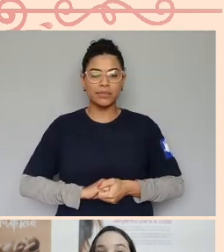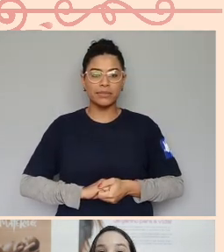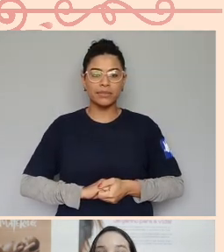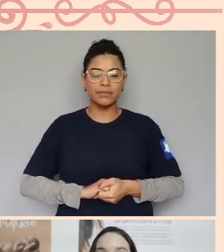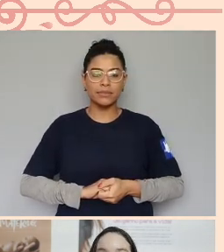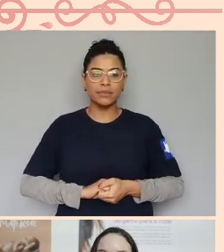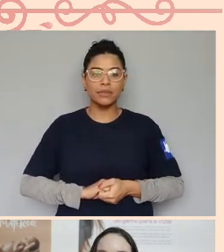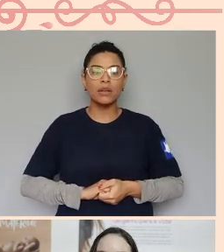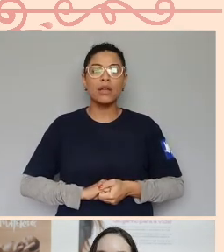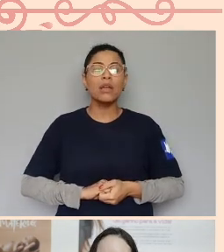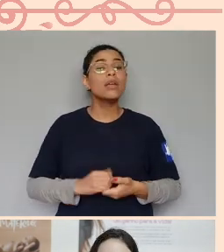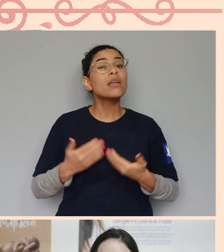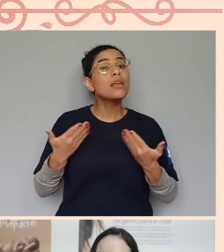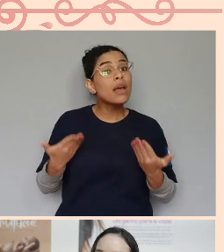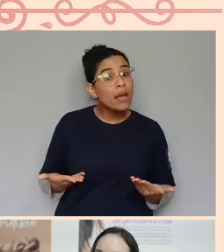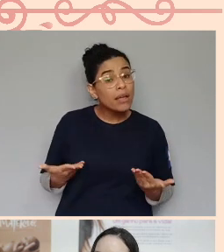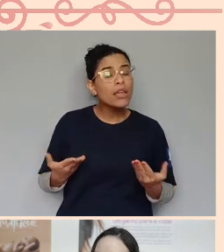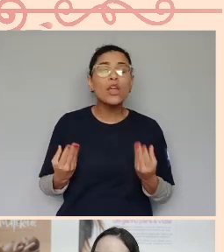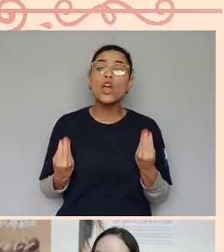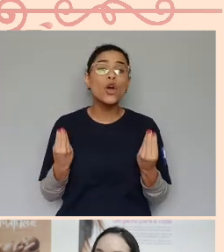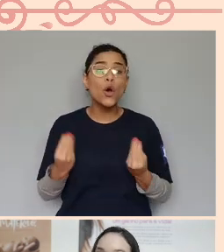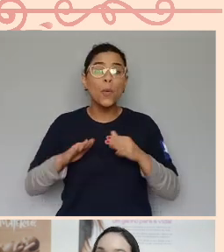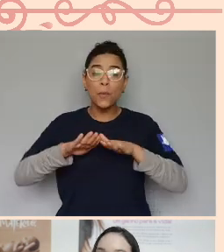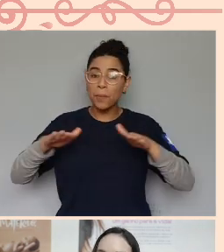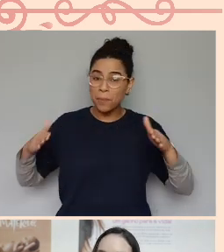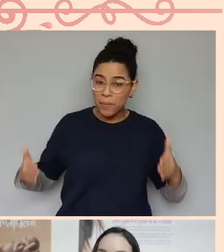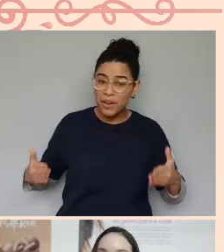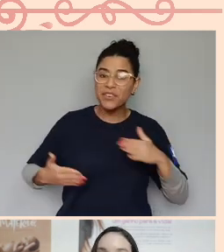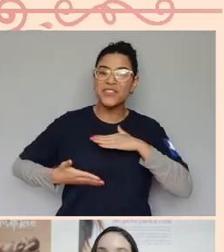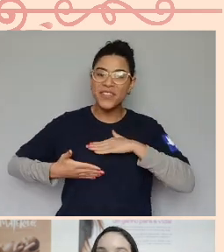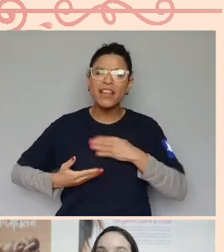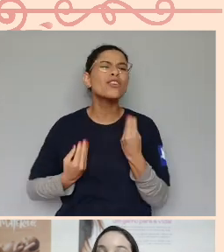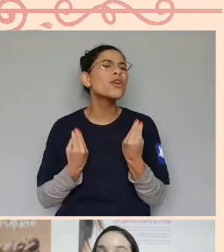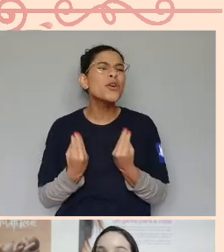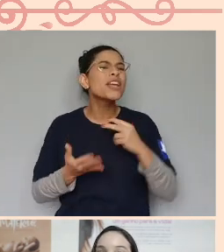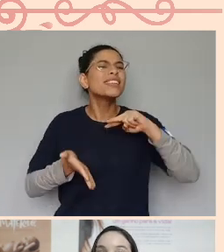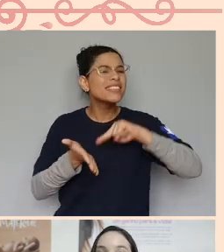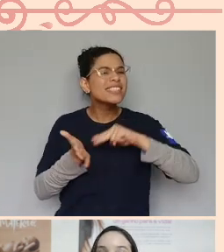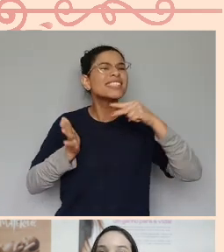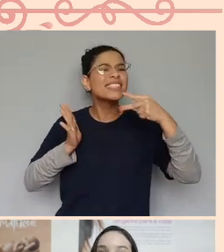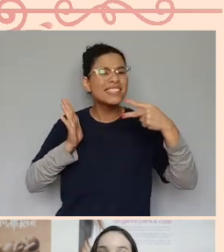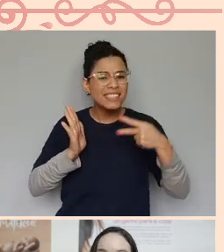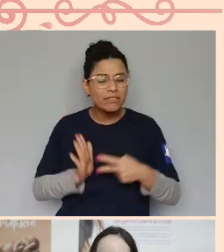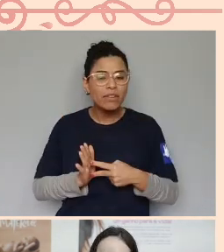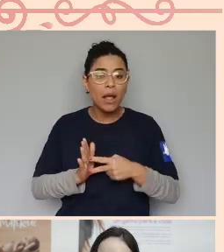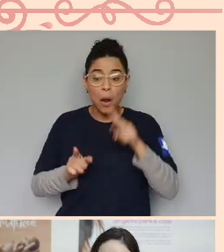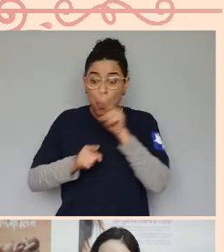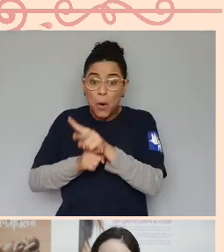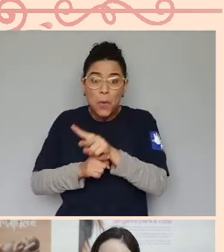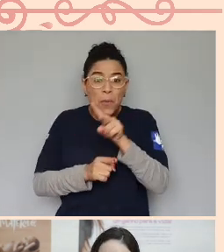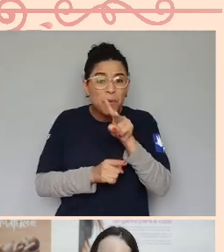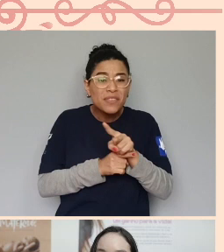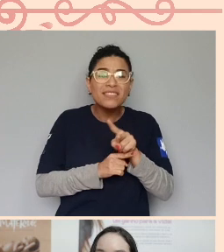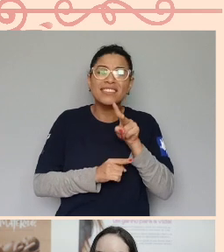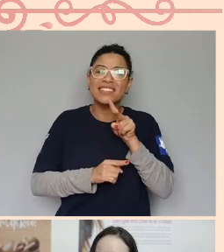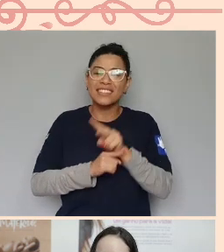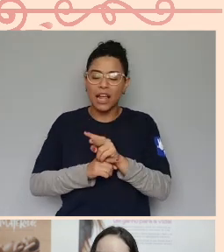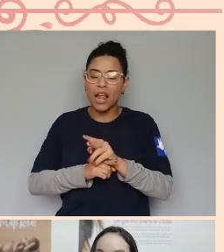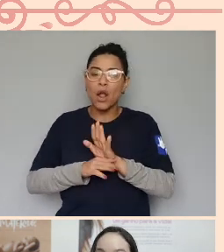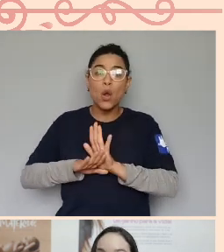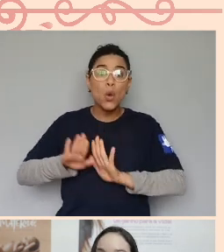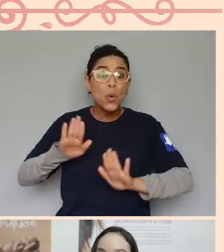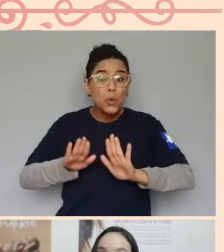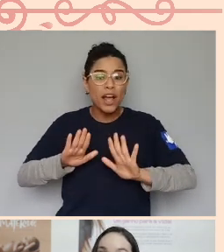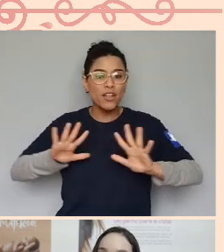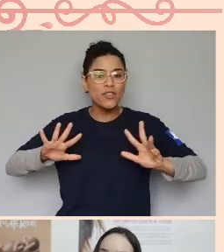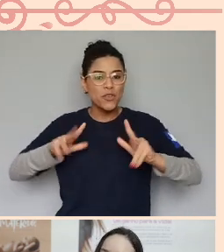E qual é o papel do banco de leite nisso tudo, né? O banco de leite, ele tem a função de promover, proteger e apoiar o aleitamento materno.